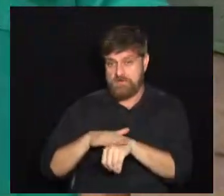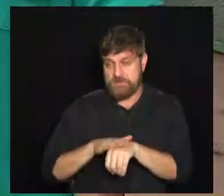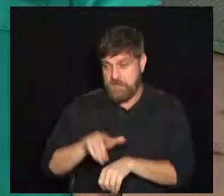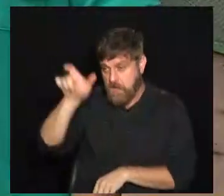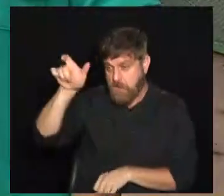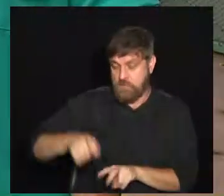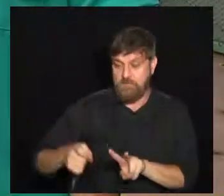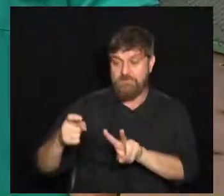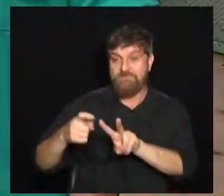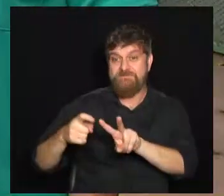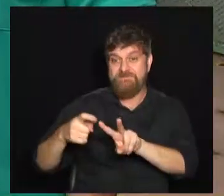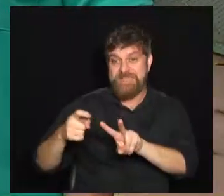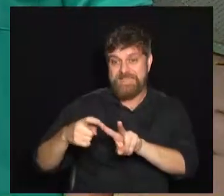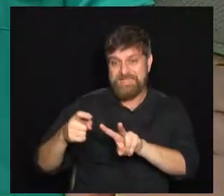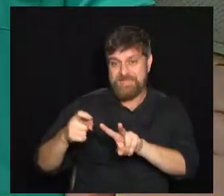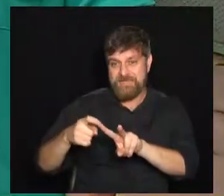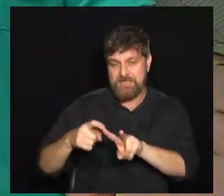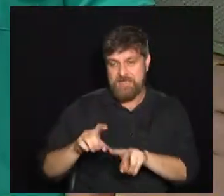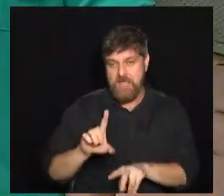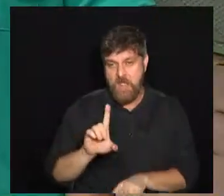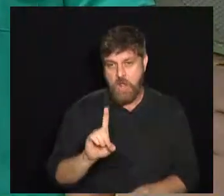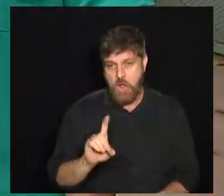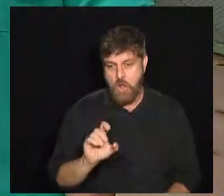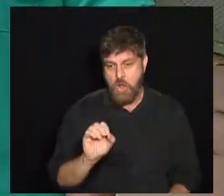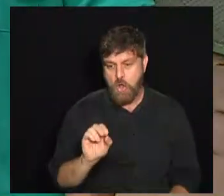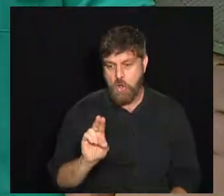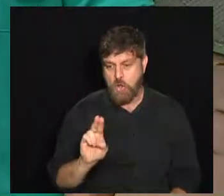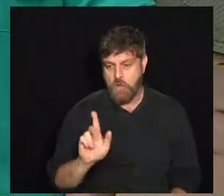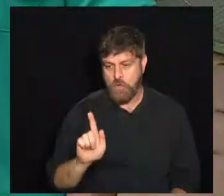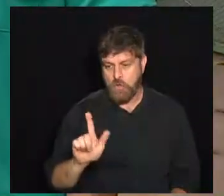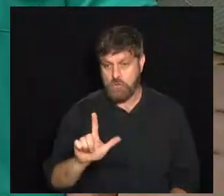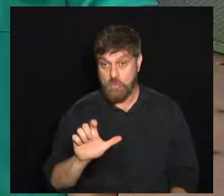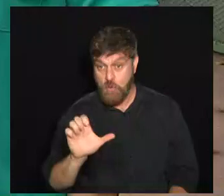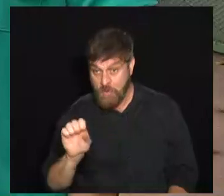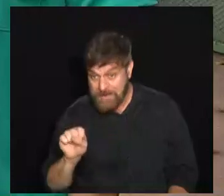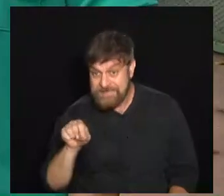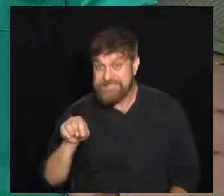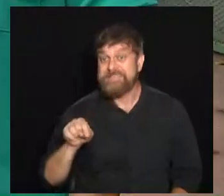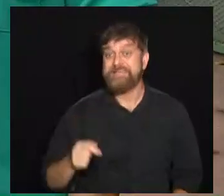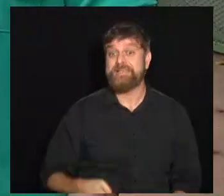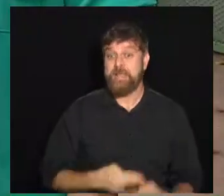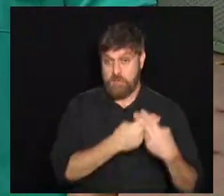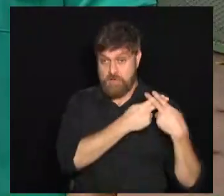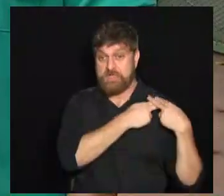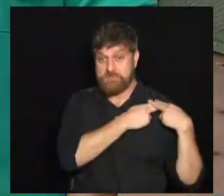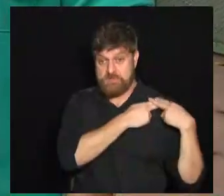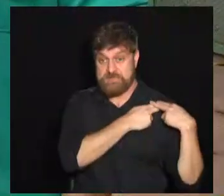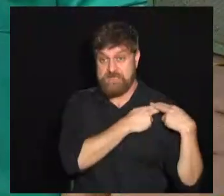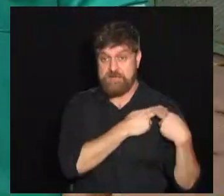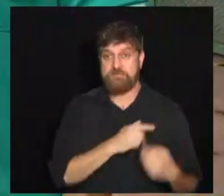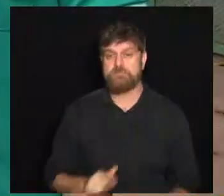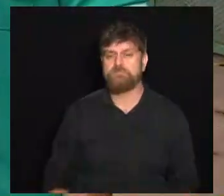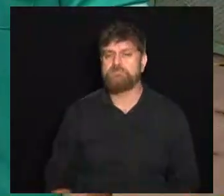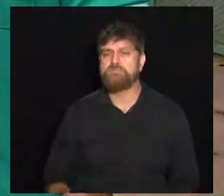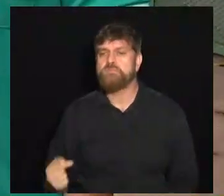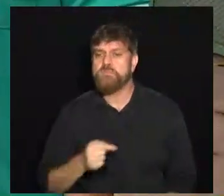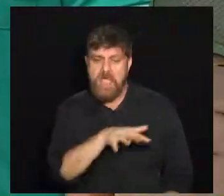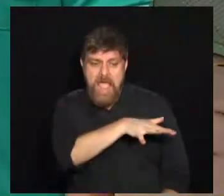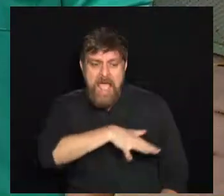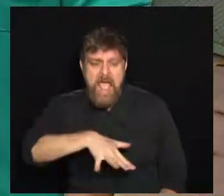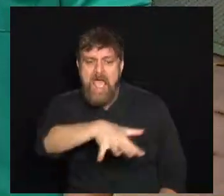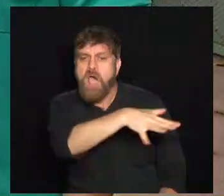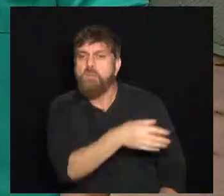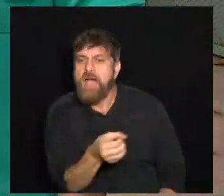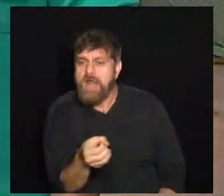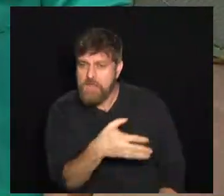o veterinário, ele é Douglas Pressoto, e também o responsável técnico. Douglas, esta nova ala, eu gostaria que